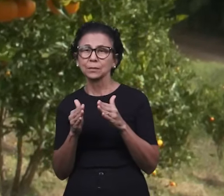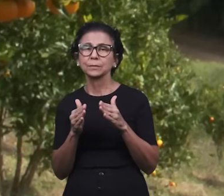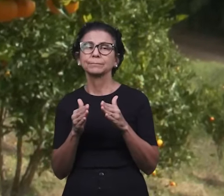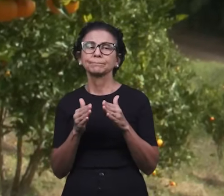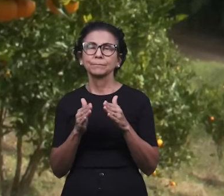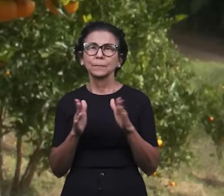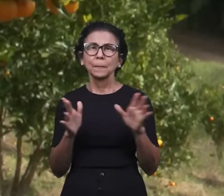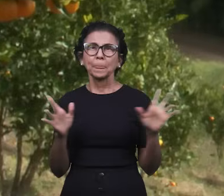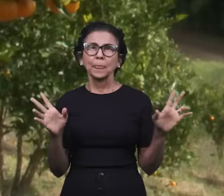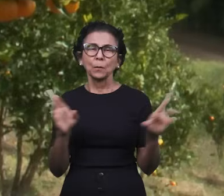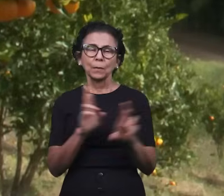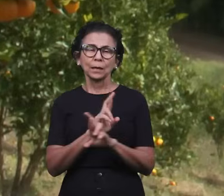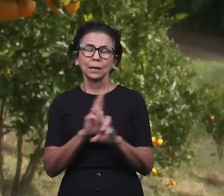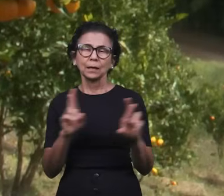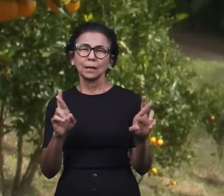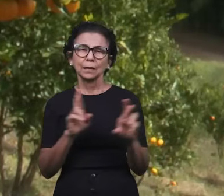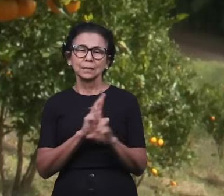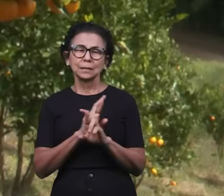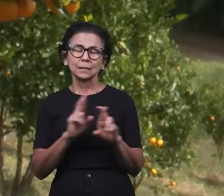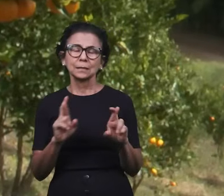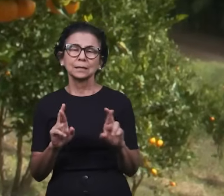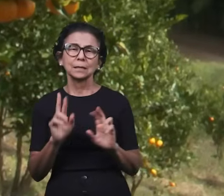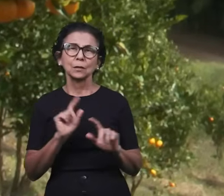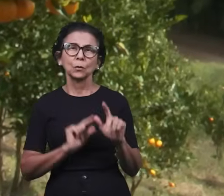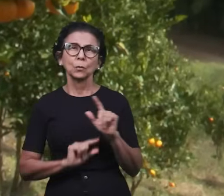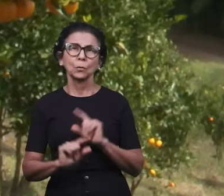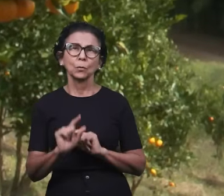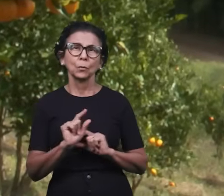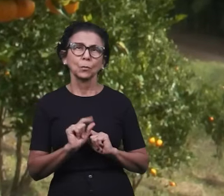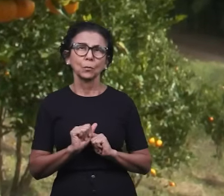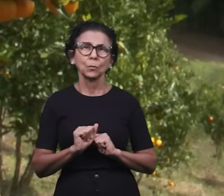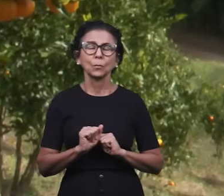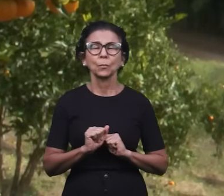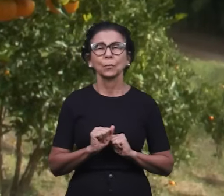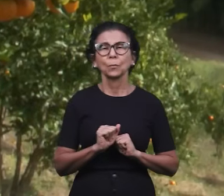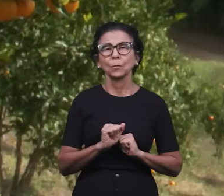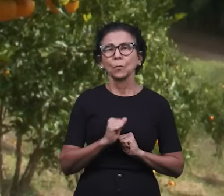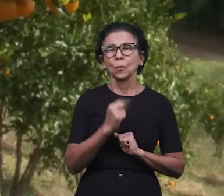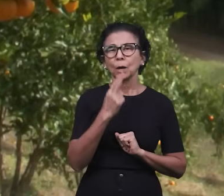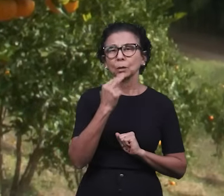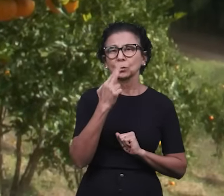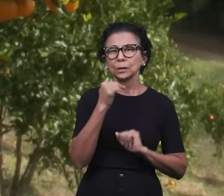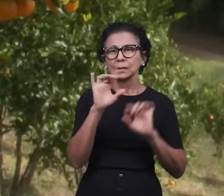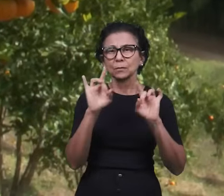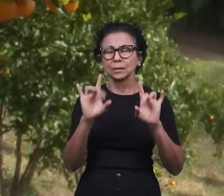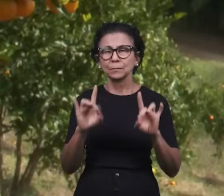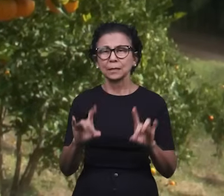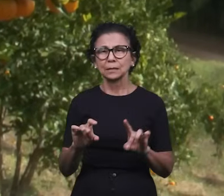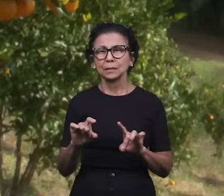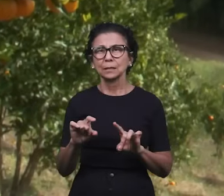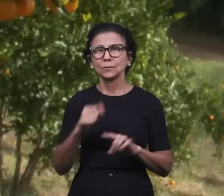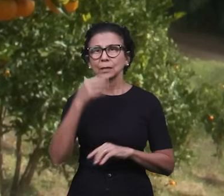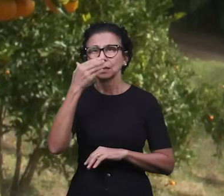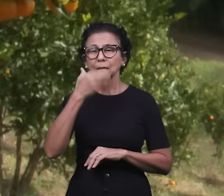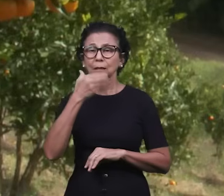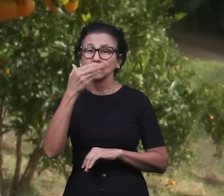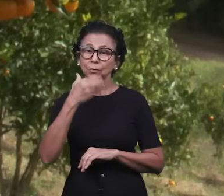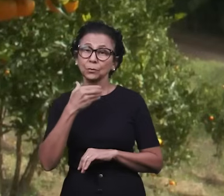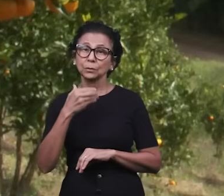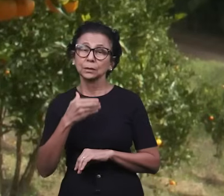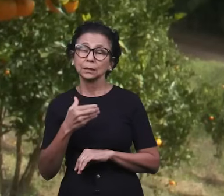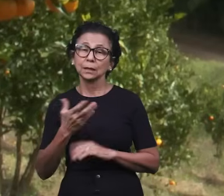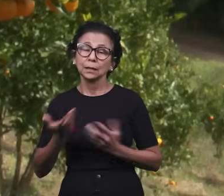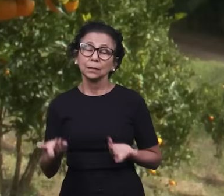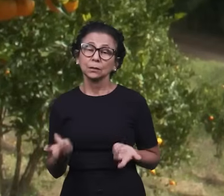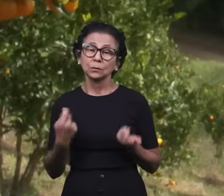A gente tem aqui o ácaro, que é uma doença que ocorreu muito esse ano. Nós temos a broca do tronco, que também é uma